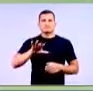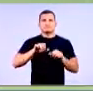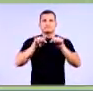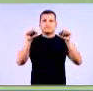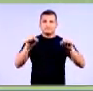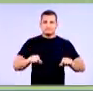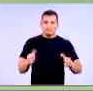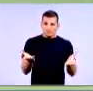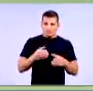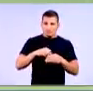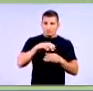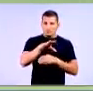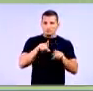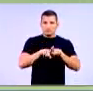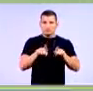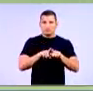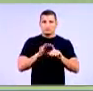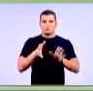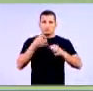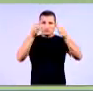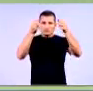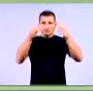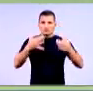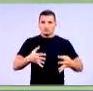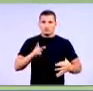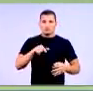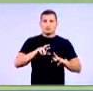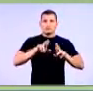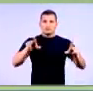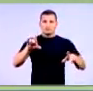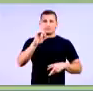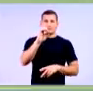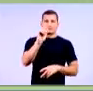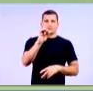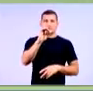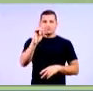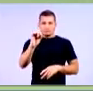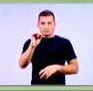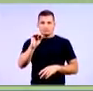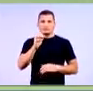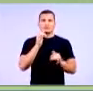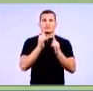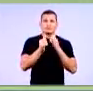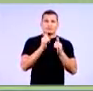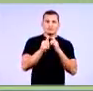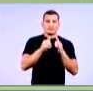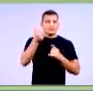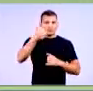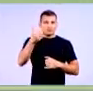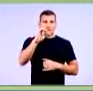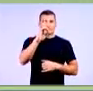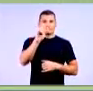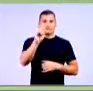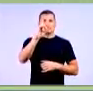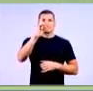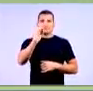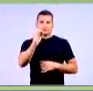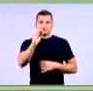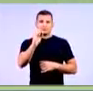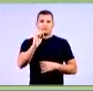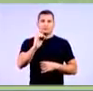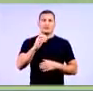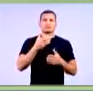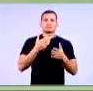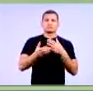também que nós tratamos foi a diferença entre dado e informação. Primeiramente, sobre dado. É